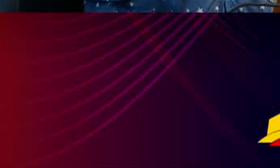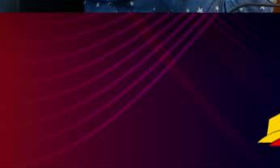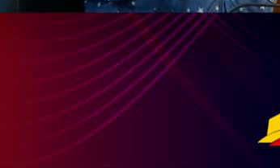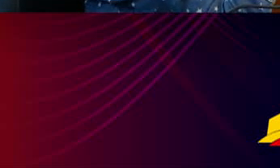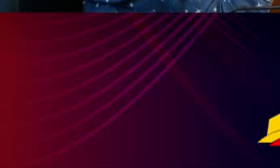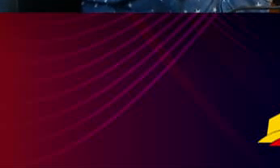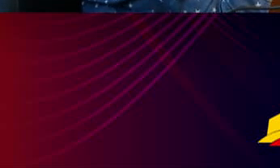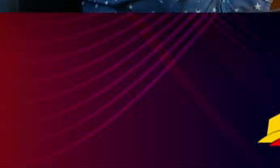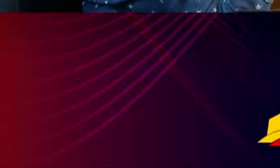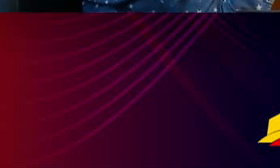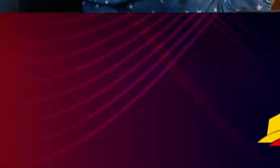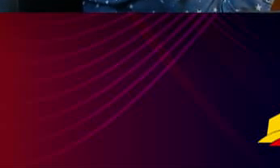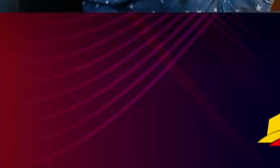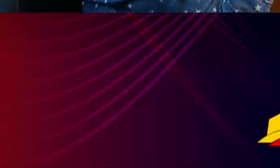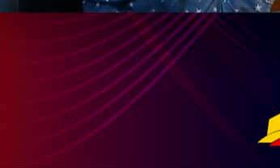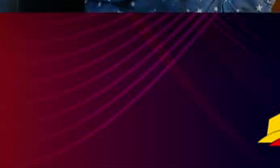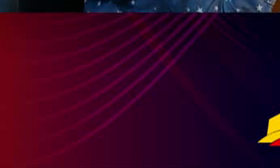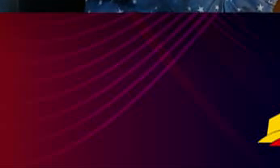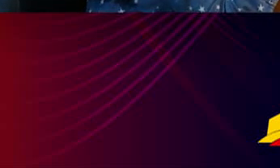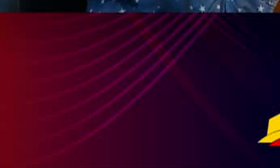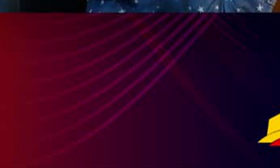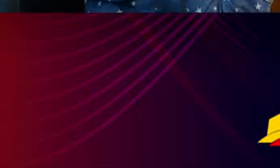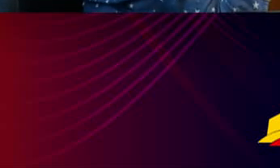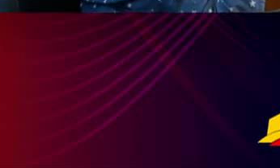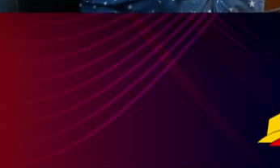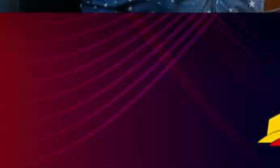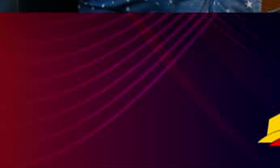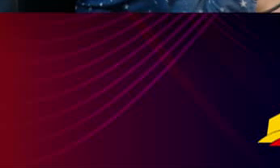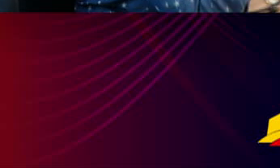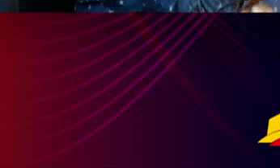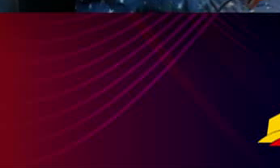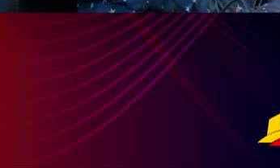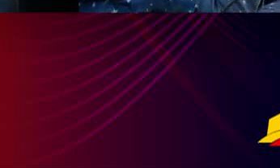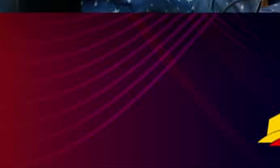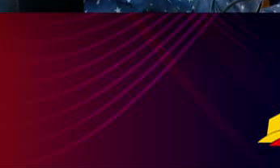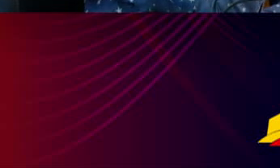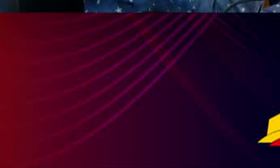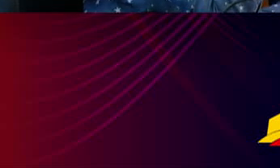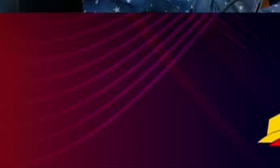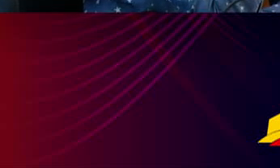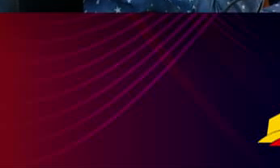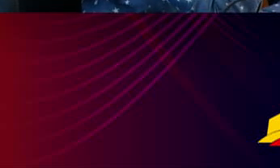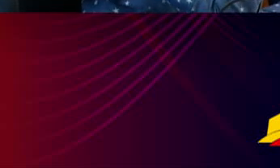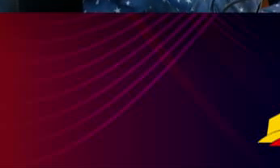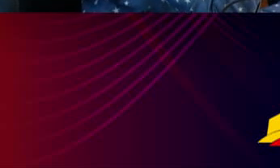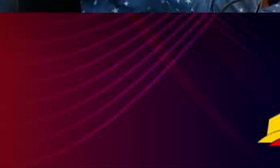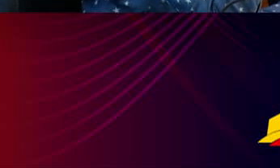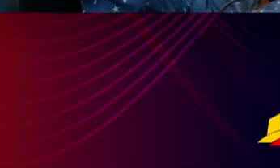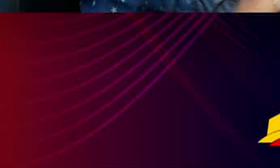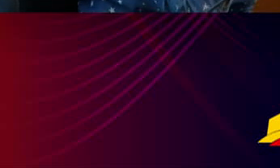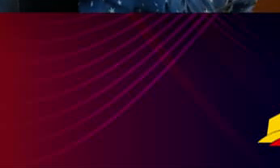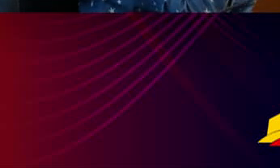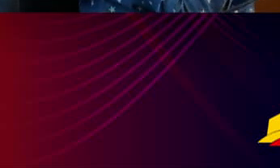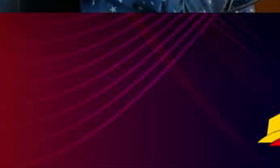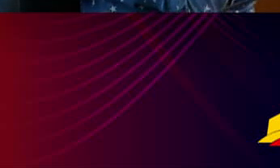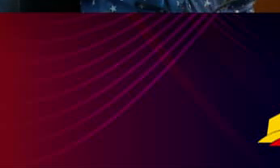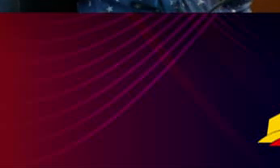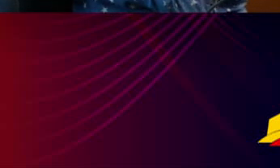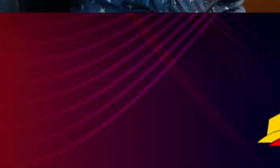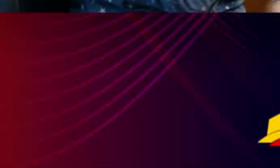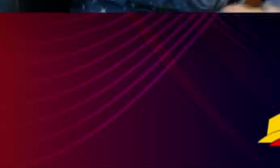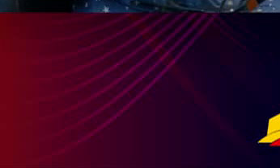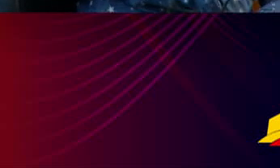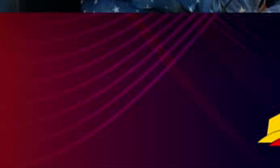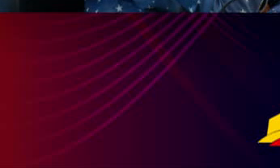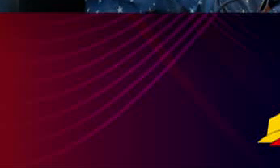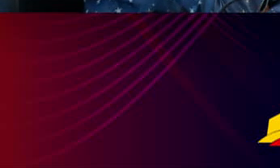repassar mais recursos para as entidades sociais e estabelecer um piso, como nós temos a regra nacional, que é o piso salarial nacional, que eu coloquei dentro do